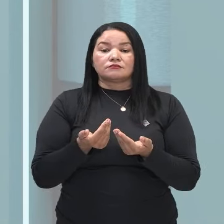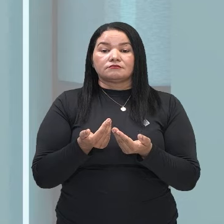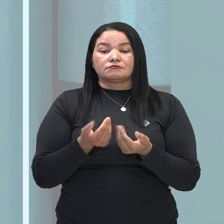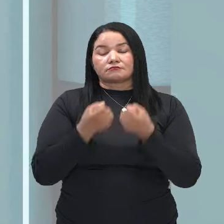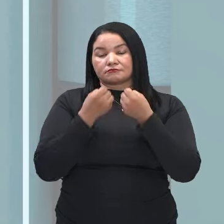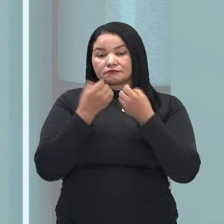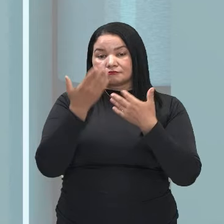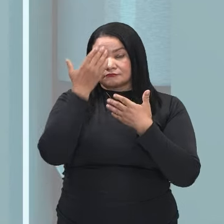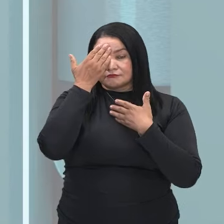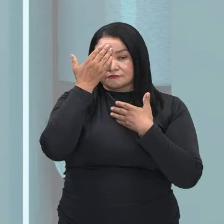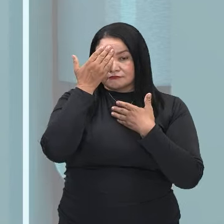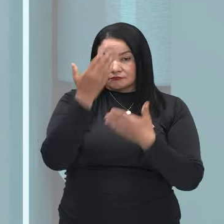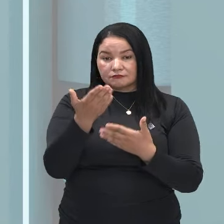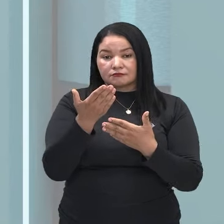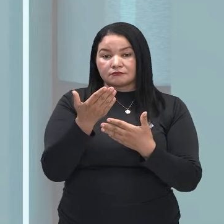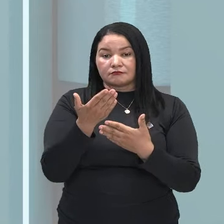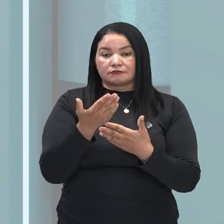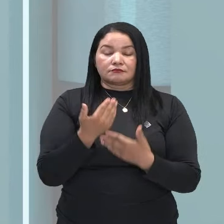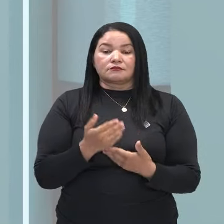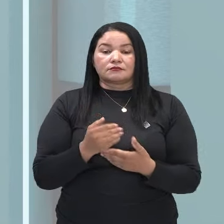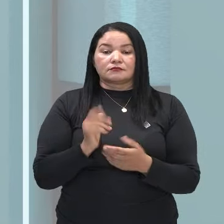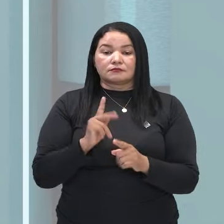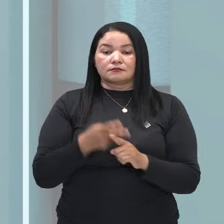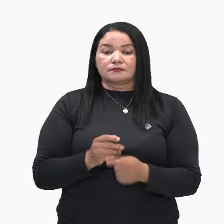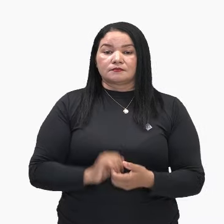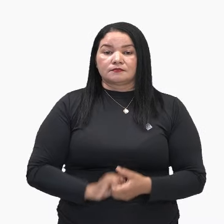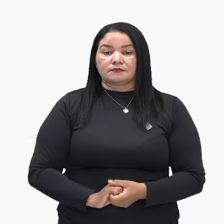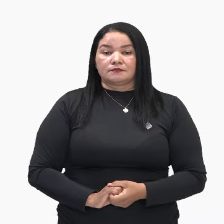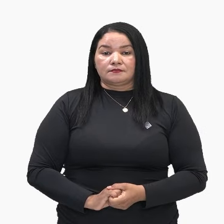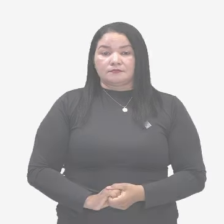Muito obrigado pela companhia de vocês e até a próxima.